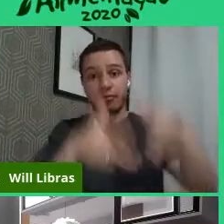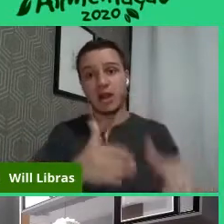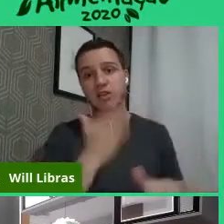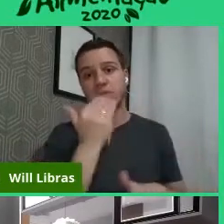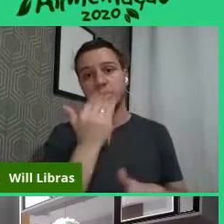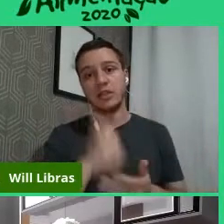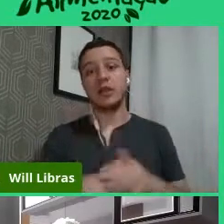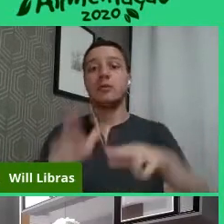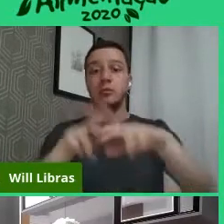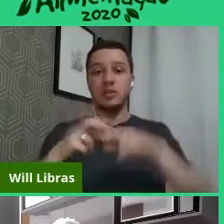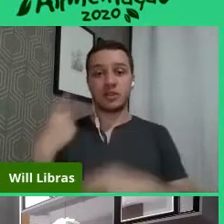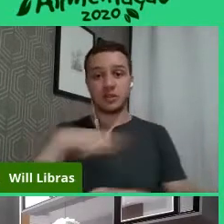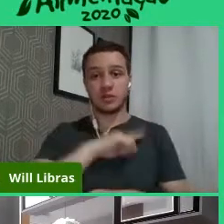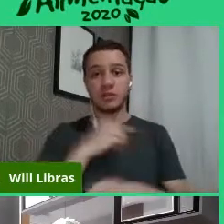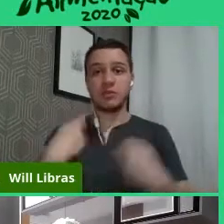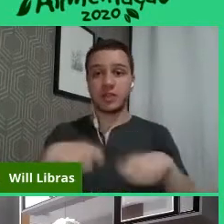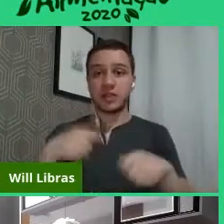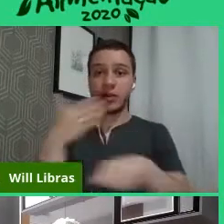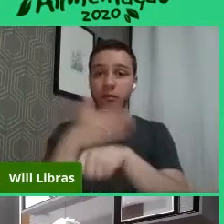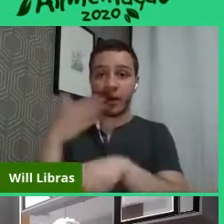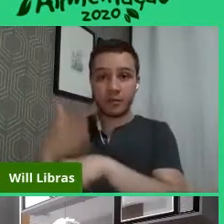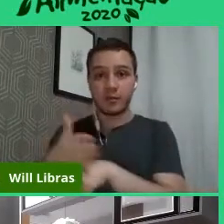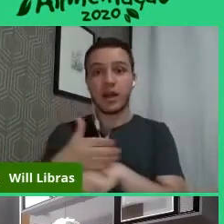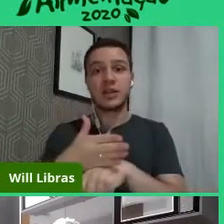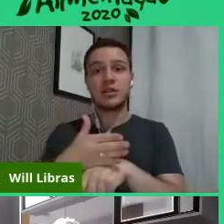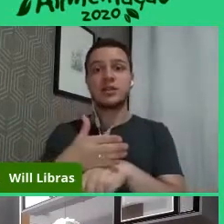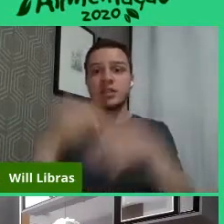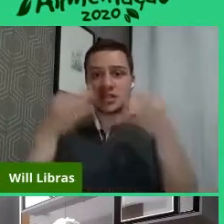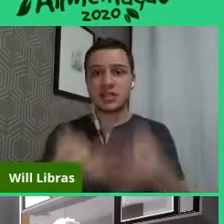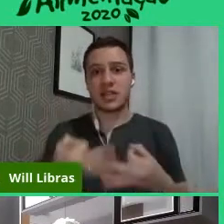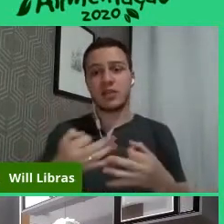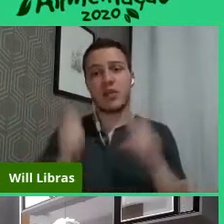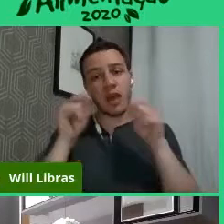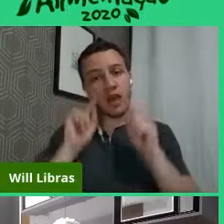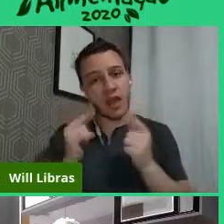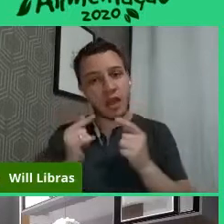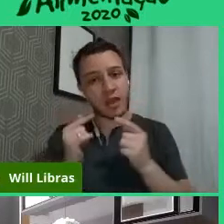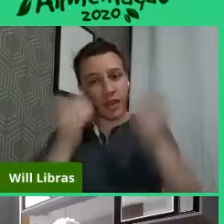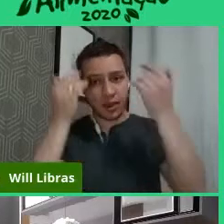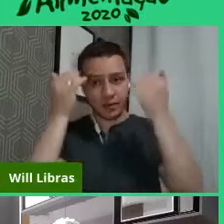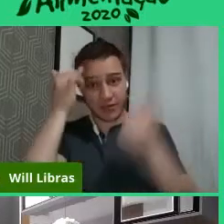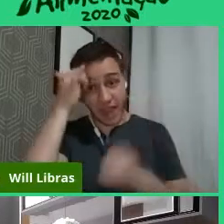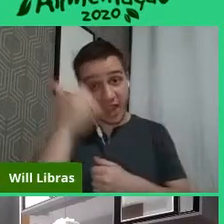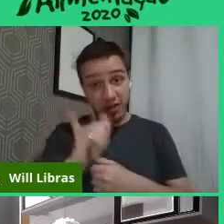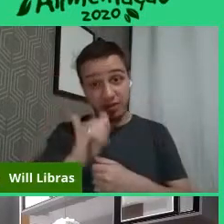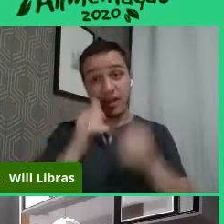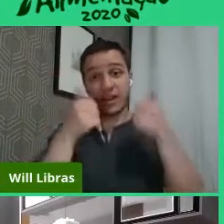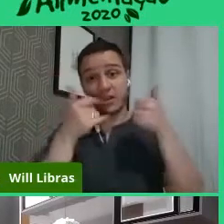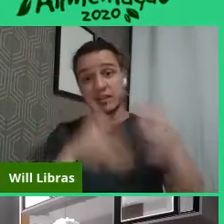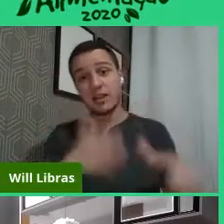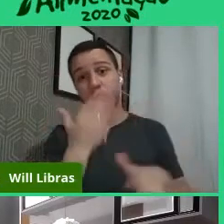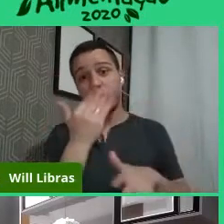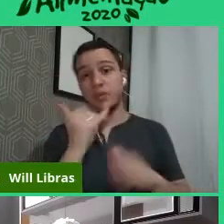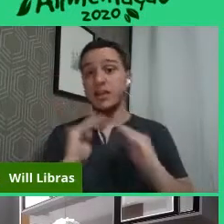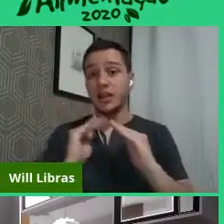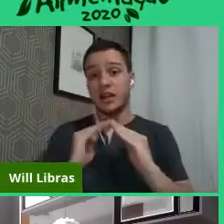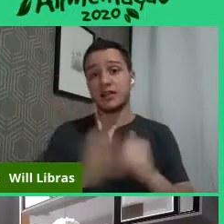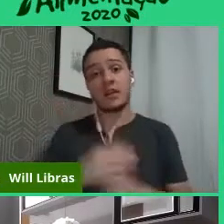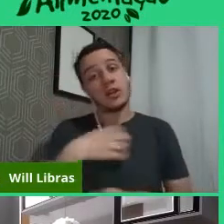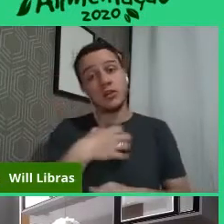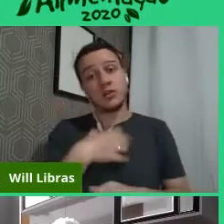nossa parte, evitando o desperdício na nossa casa também, né? E de uma forma saborosa, por que